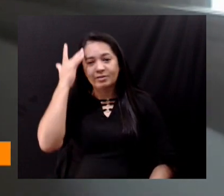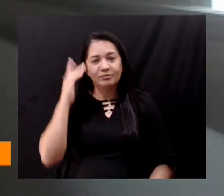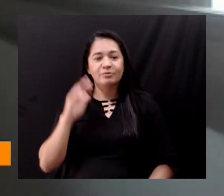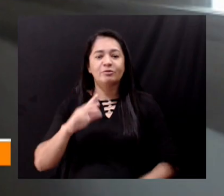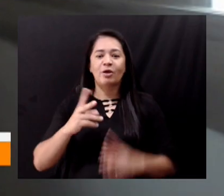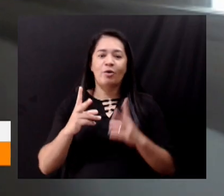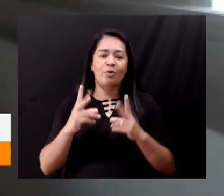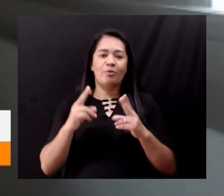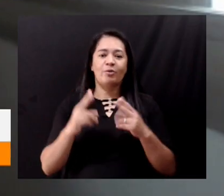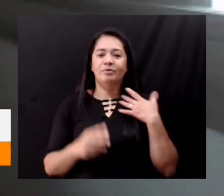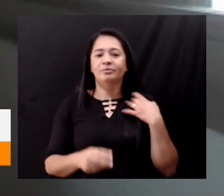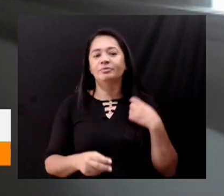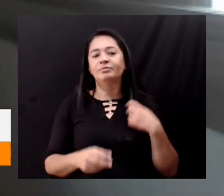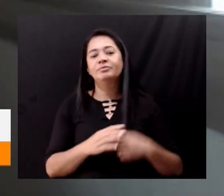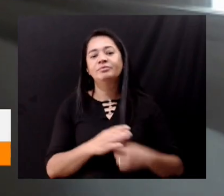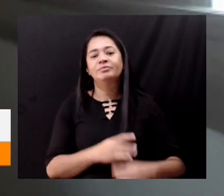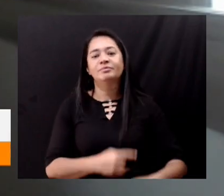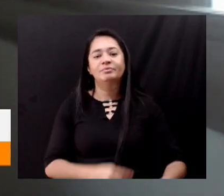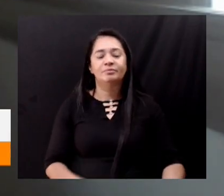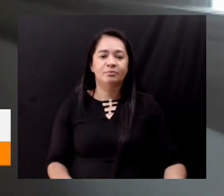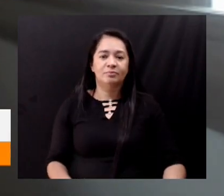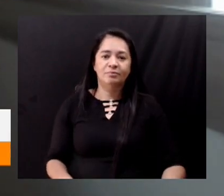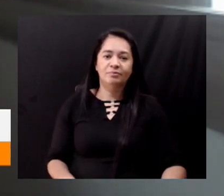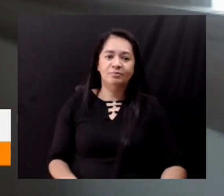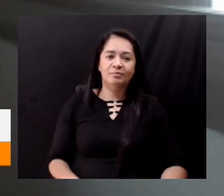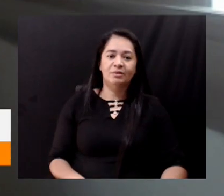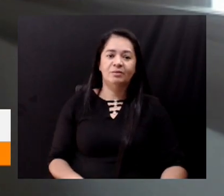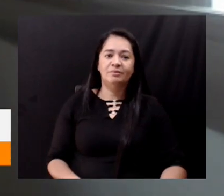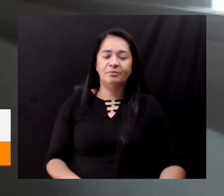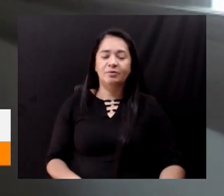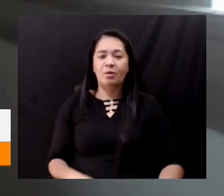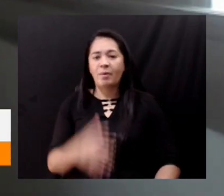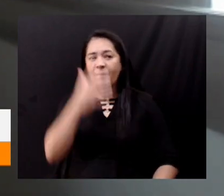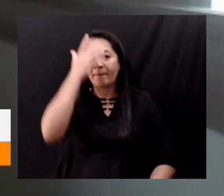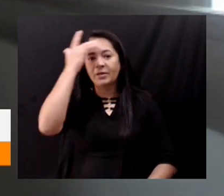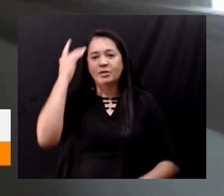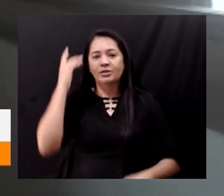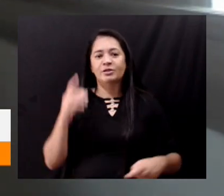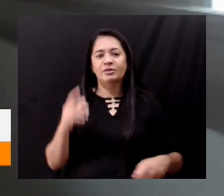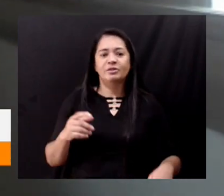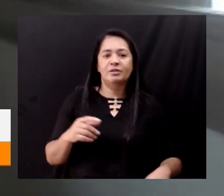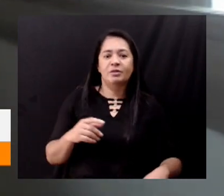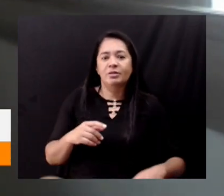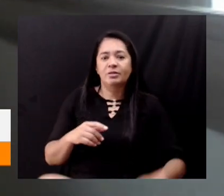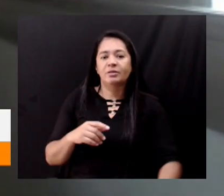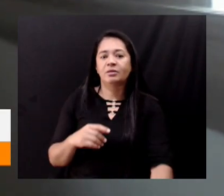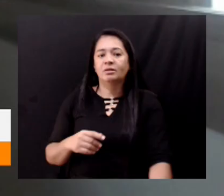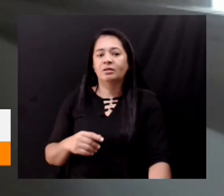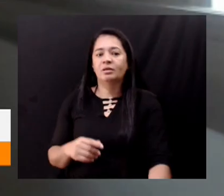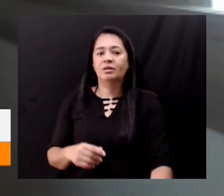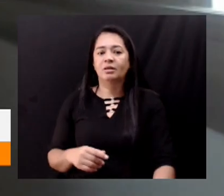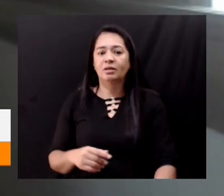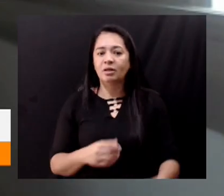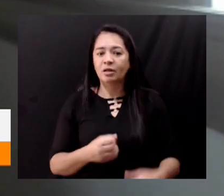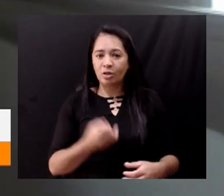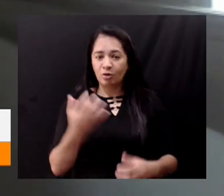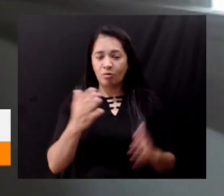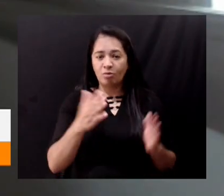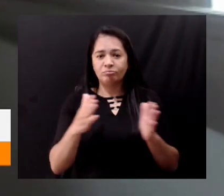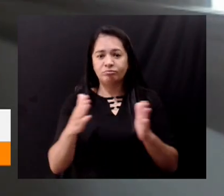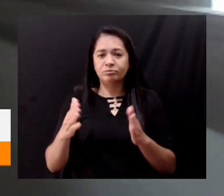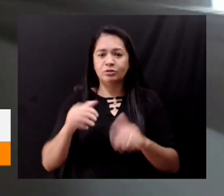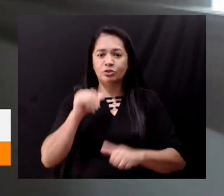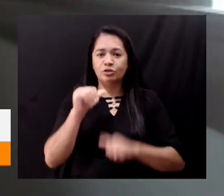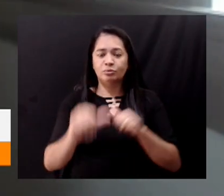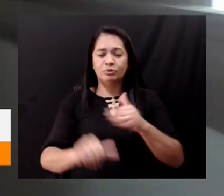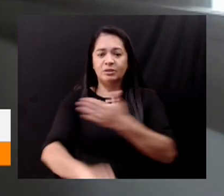numa recaída, num processo de emagrecimento, em qualquer processo de mudança. Quando a gente vai pensar em mudança de hábitos, a gente